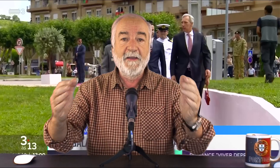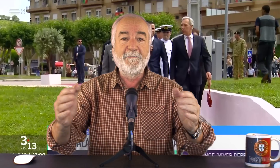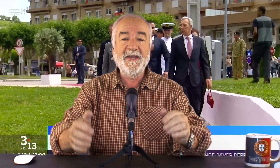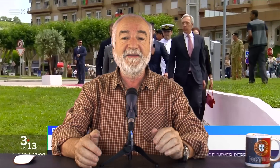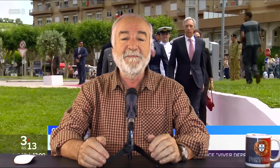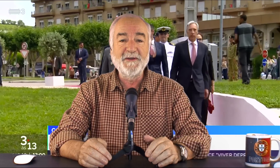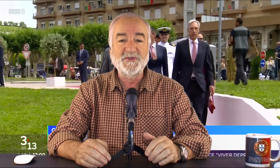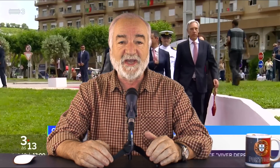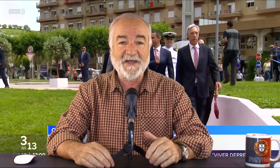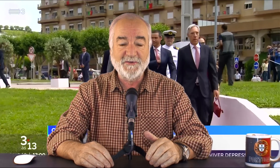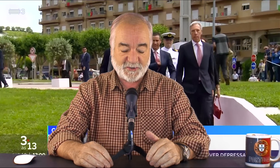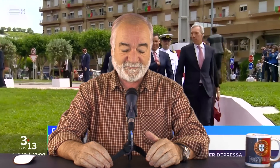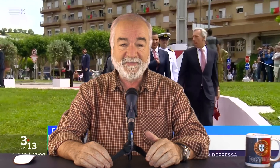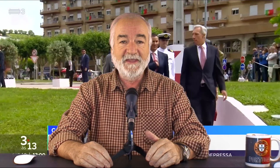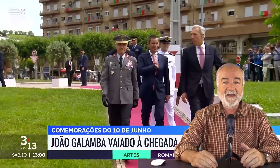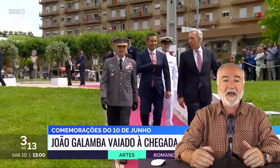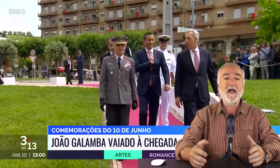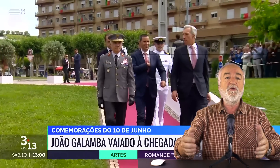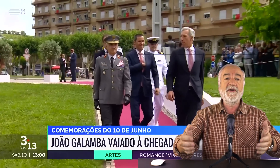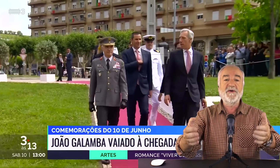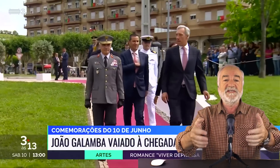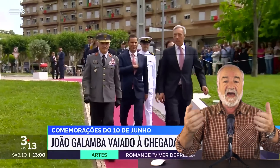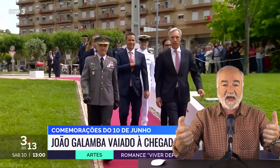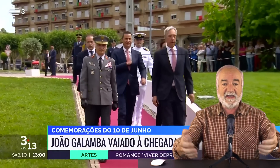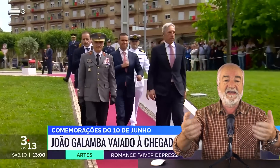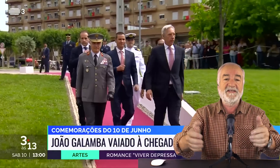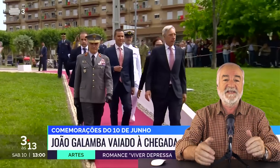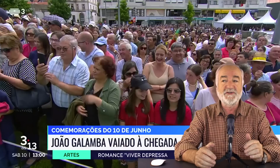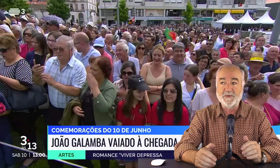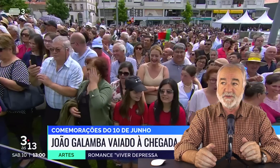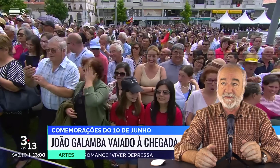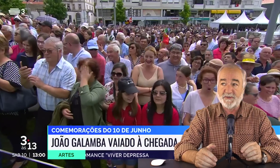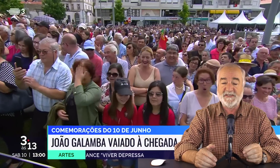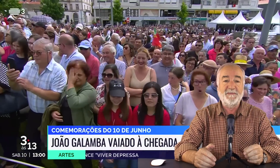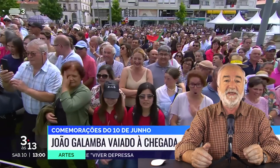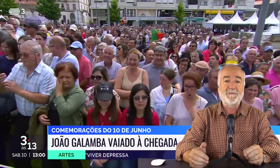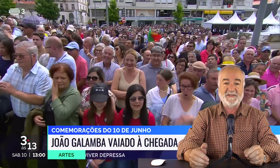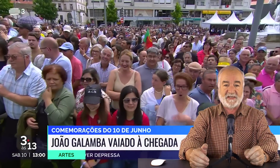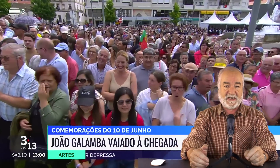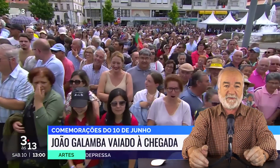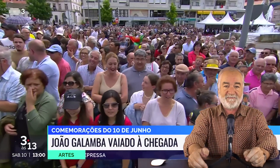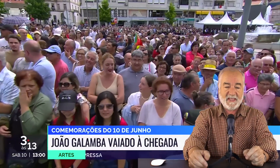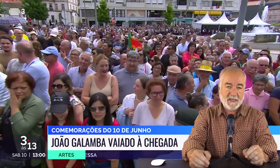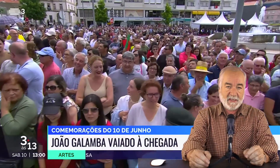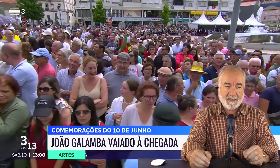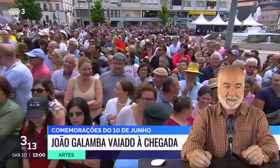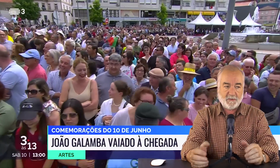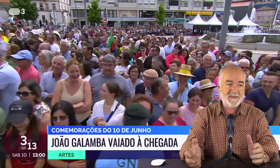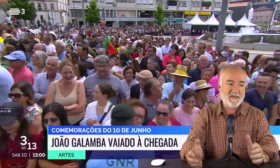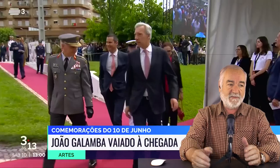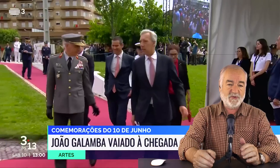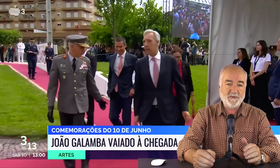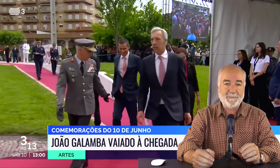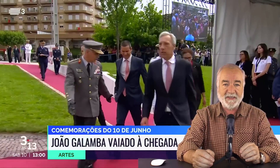bem meus caros alguma coisa a dizer sobre o que se passou esta manhã no peso da régua